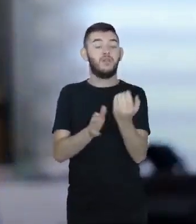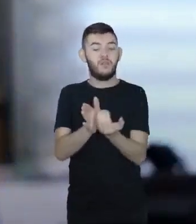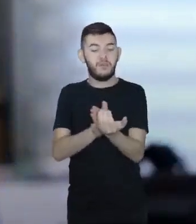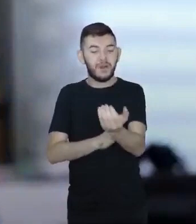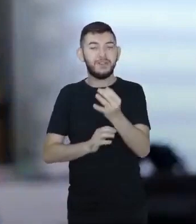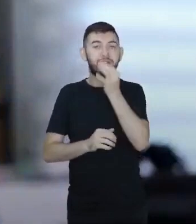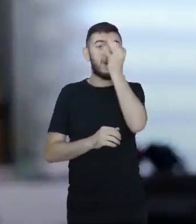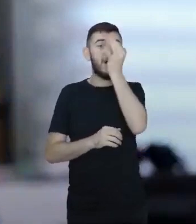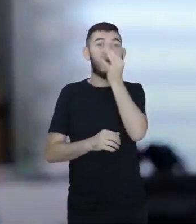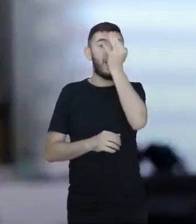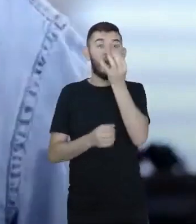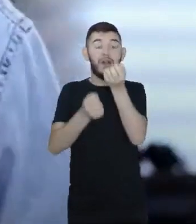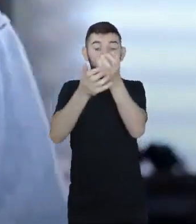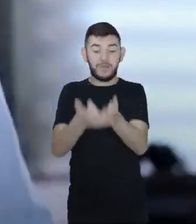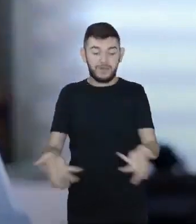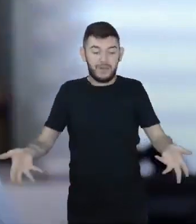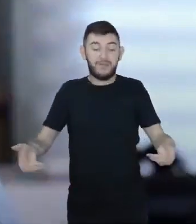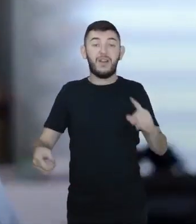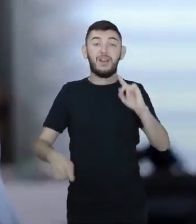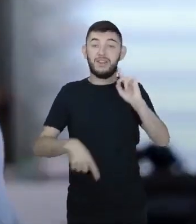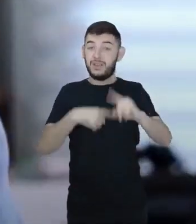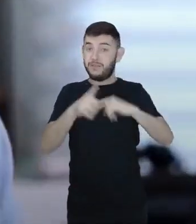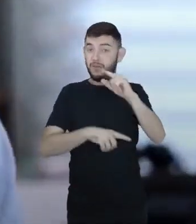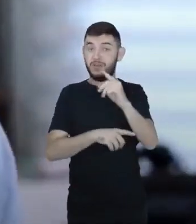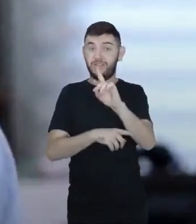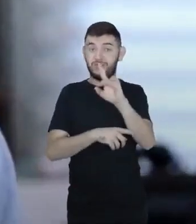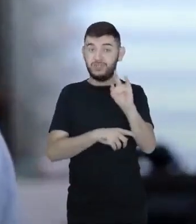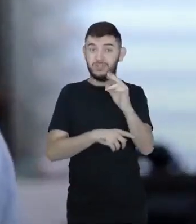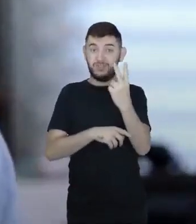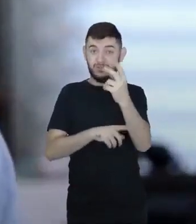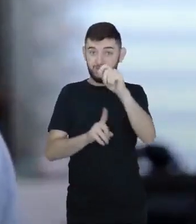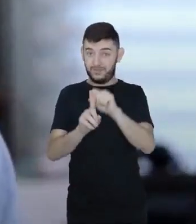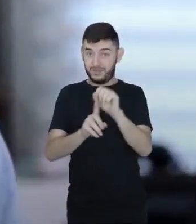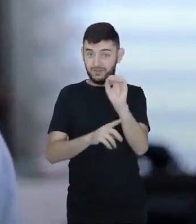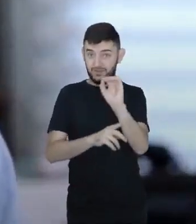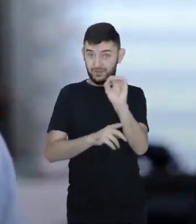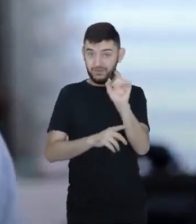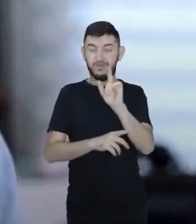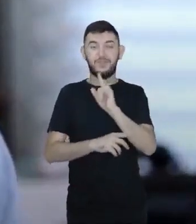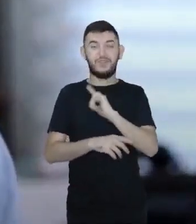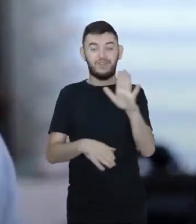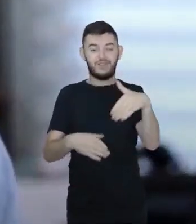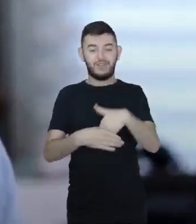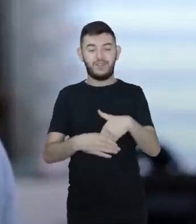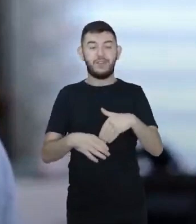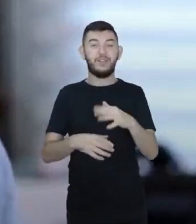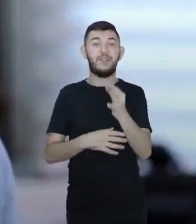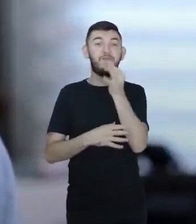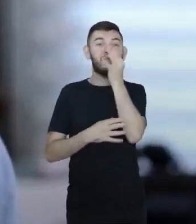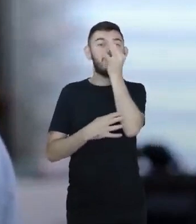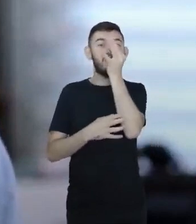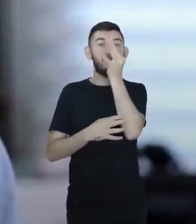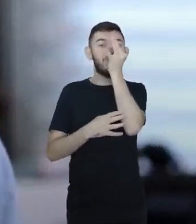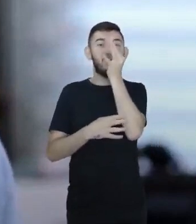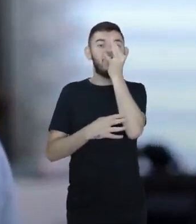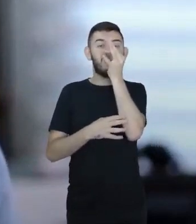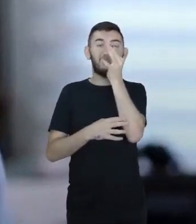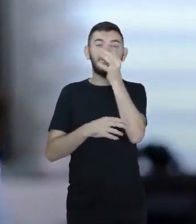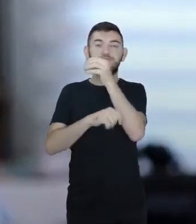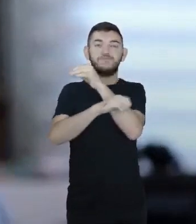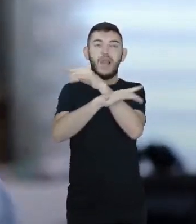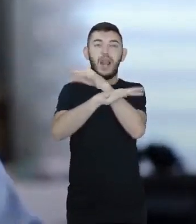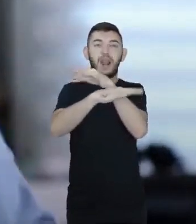a primavera tem eleição ou seja as rosas estarão todas todas exalando o mais importante